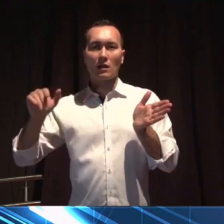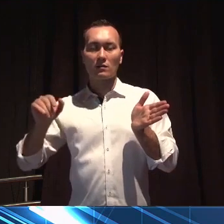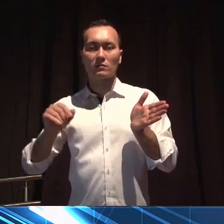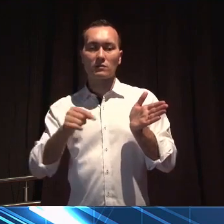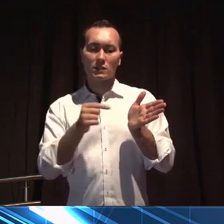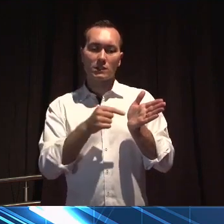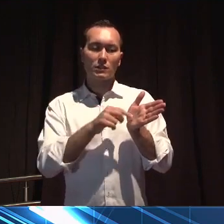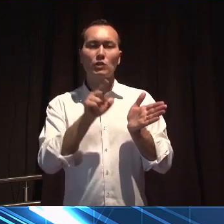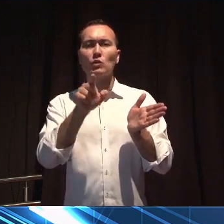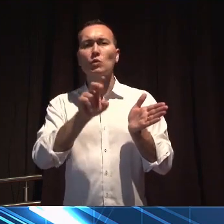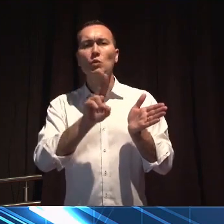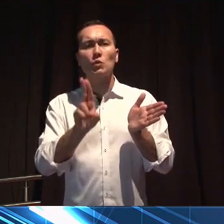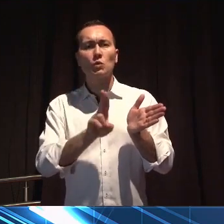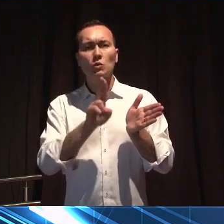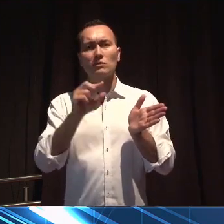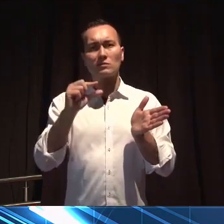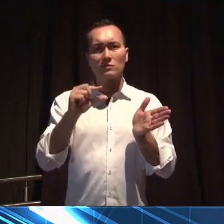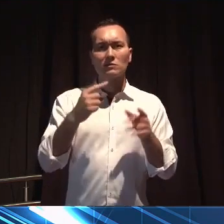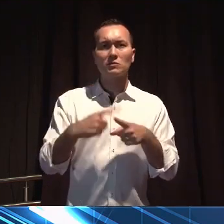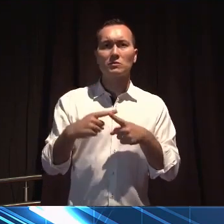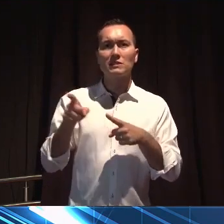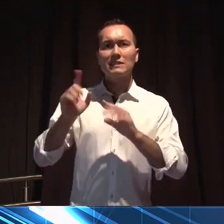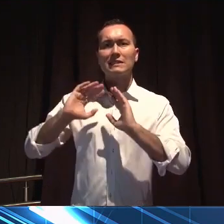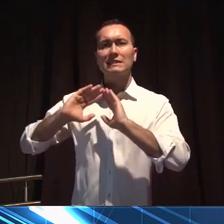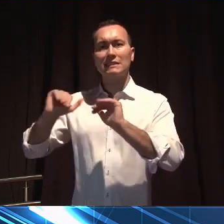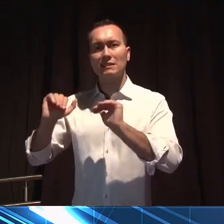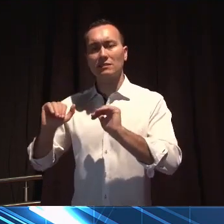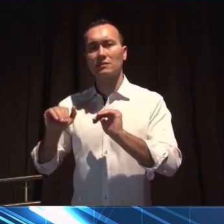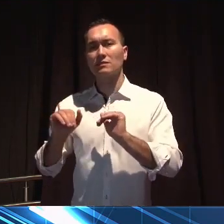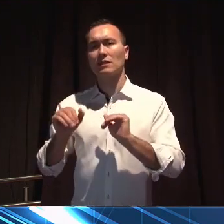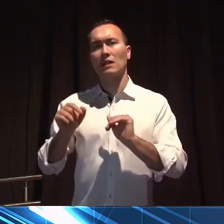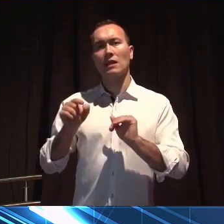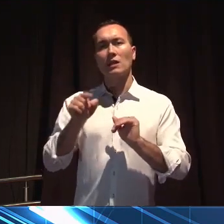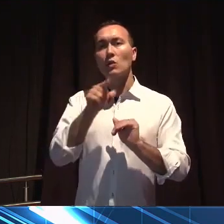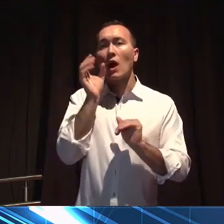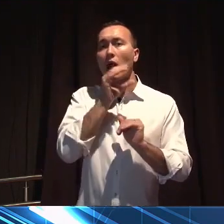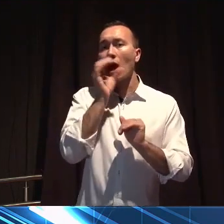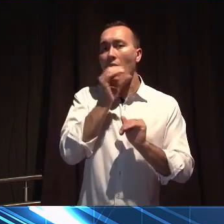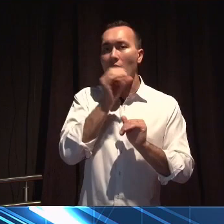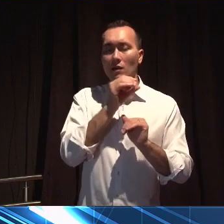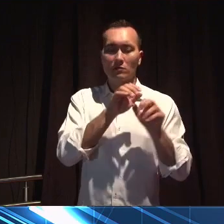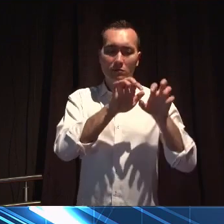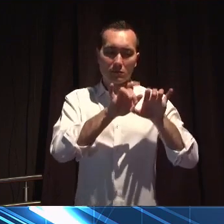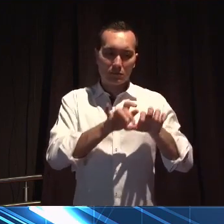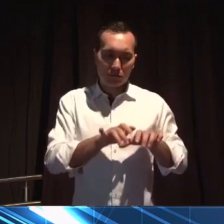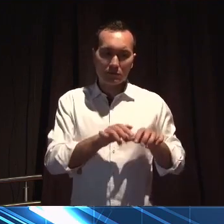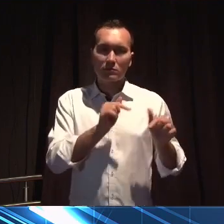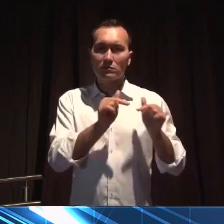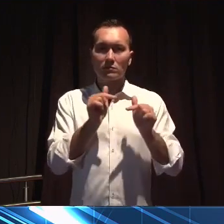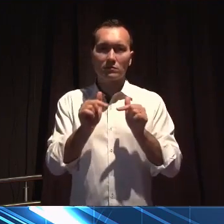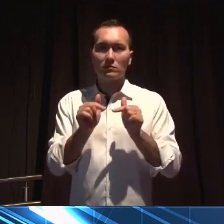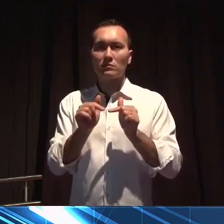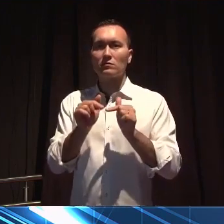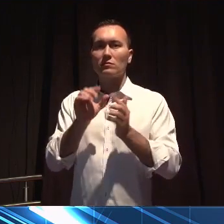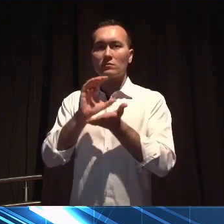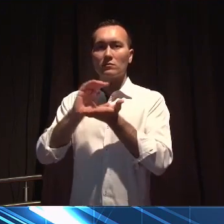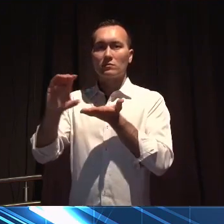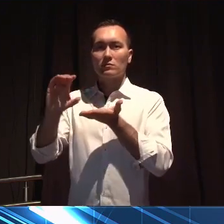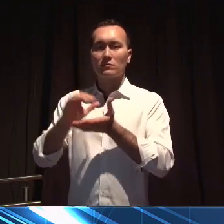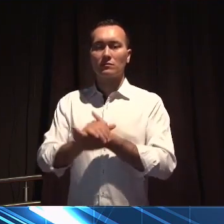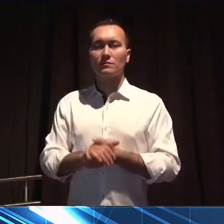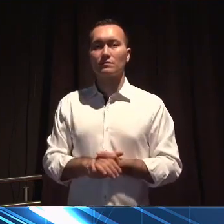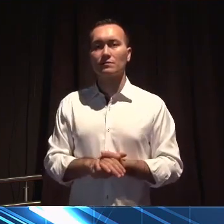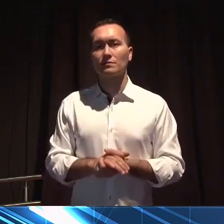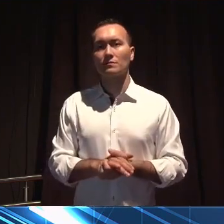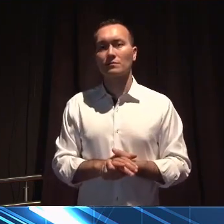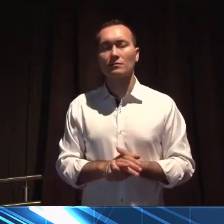isso, tu vai desacelerar a requisição da pessoa, então tenta fazer isso antes, a gente fazia isso no nosso serviço de invocação, bastante. Então